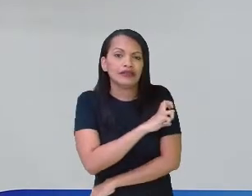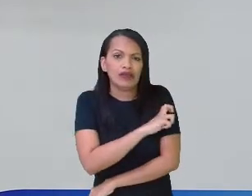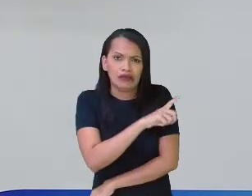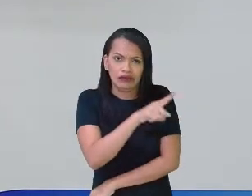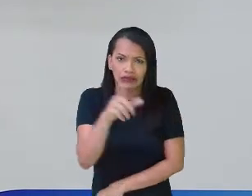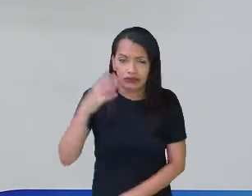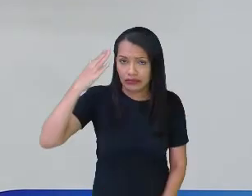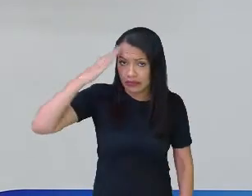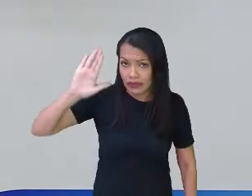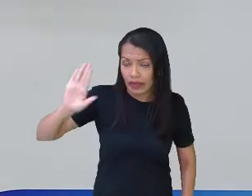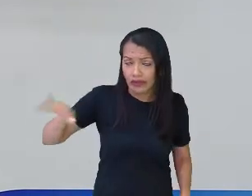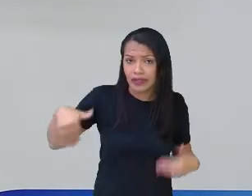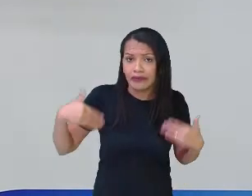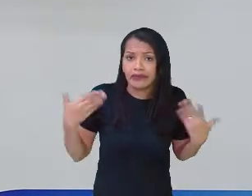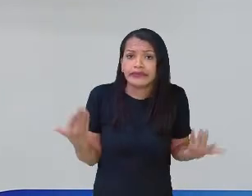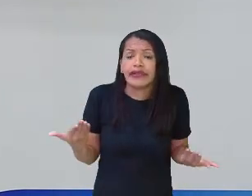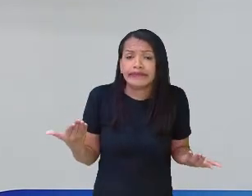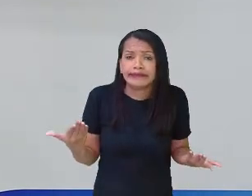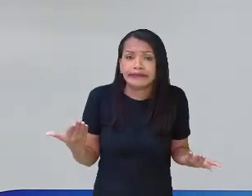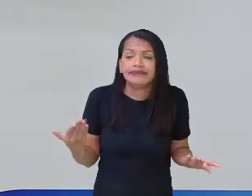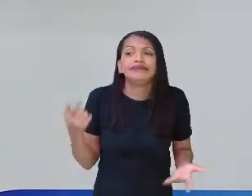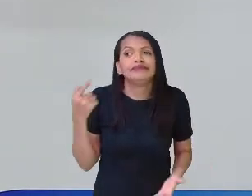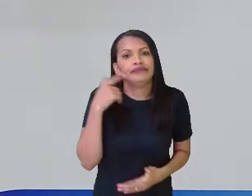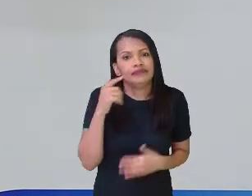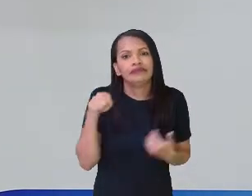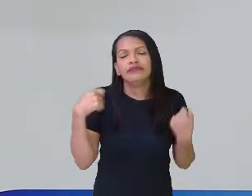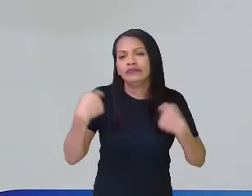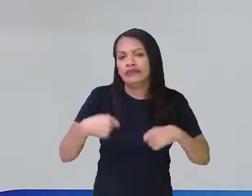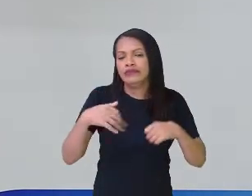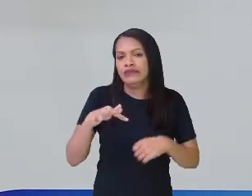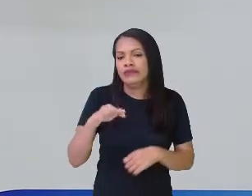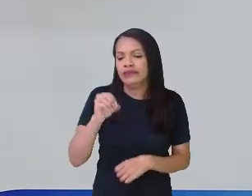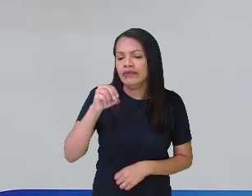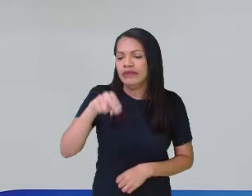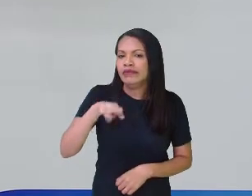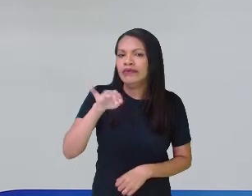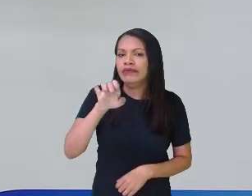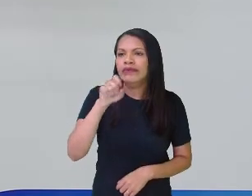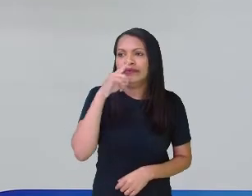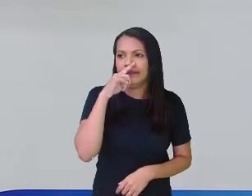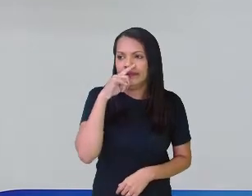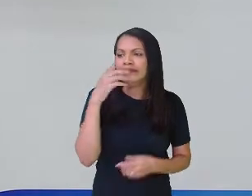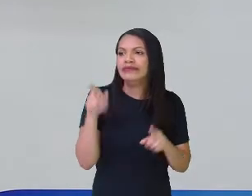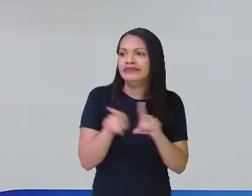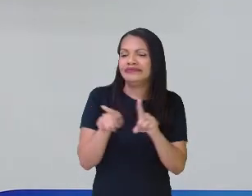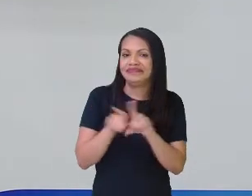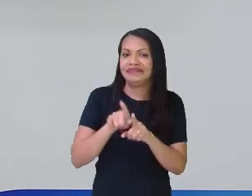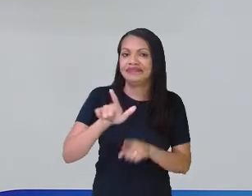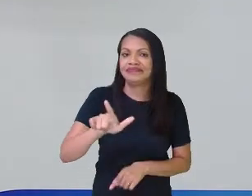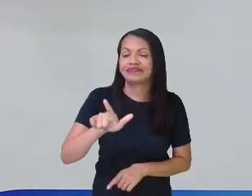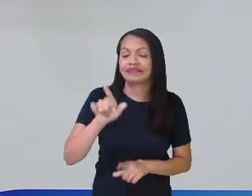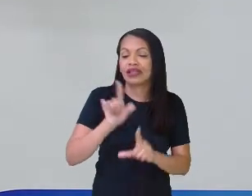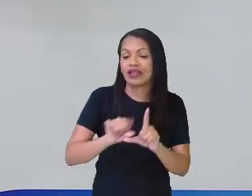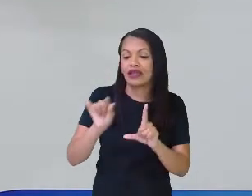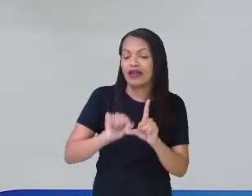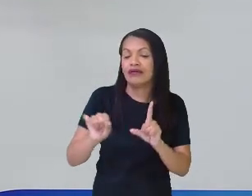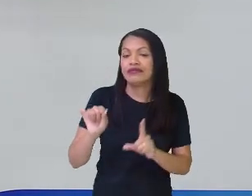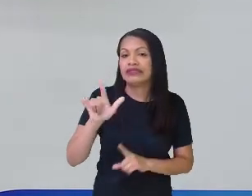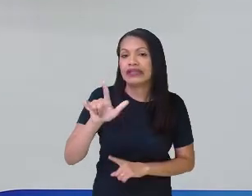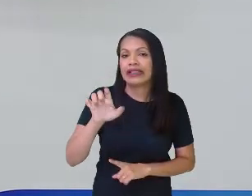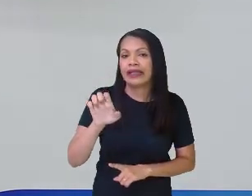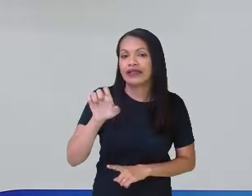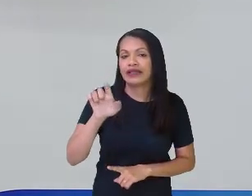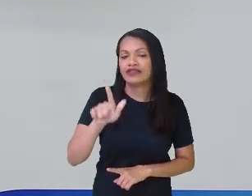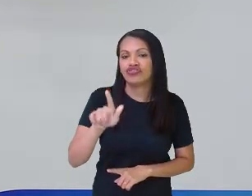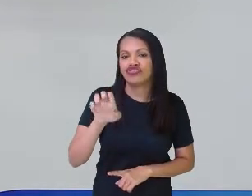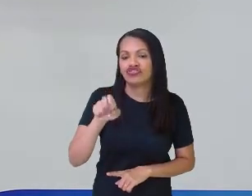isso é um dado muito importante. E a legenda, ela também é importante porque, às vezes, numa